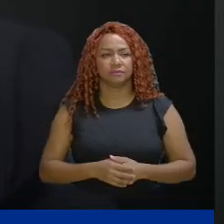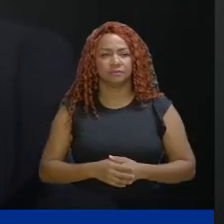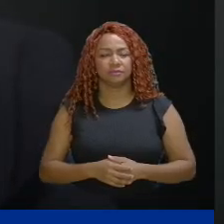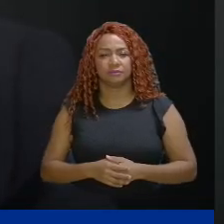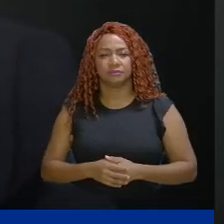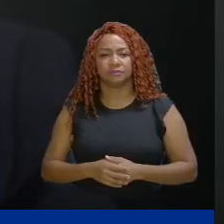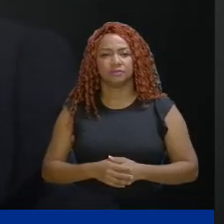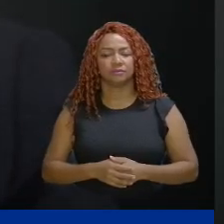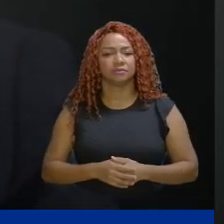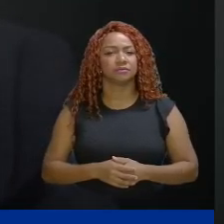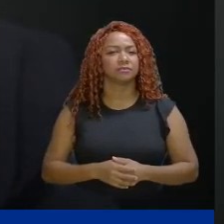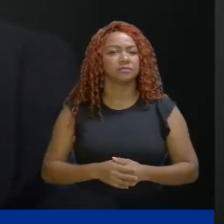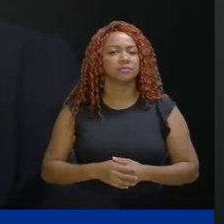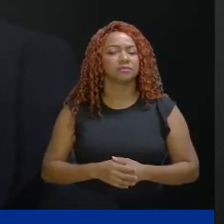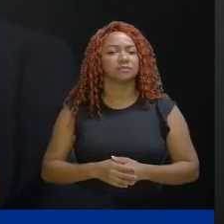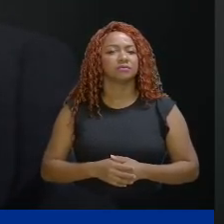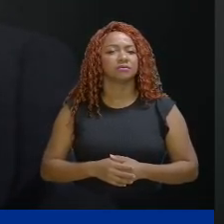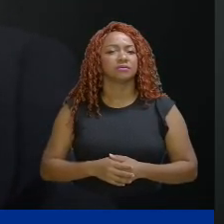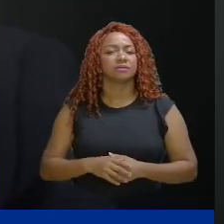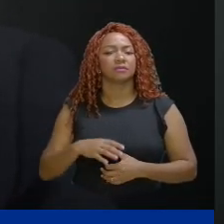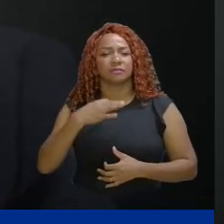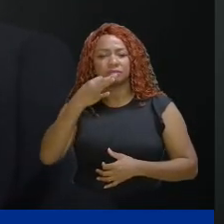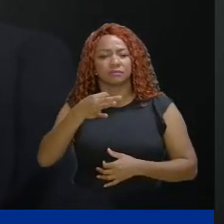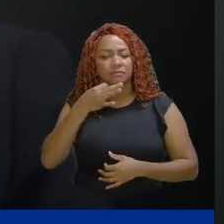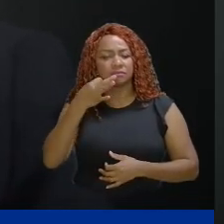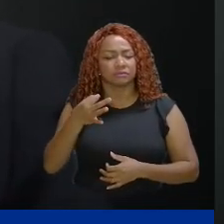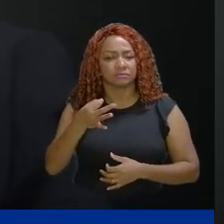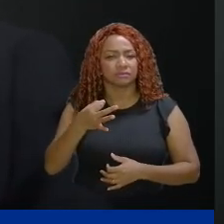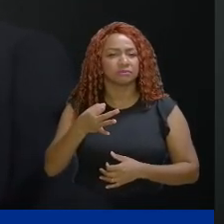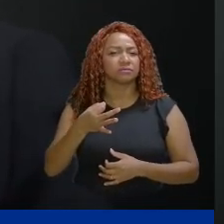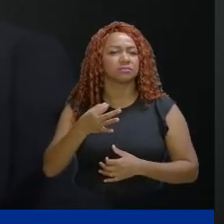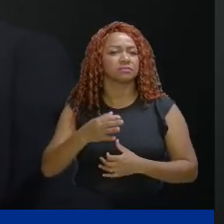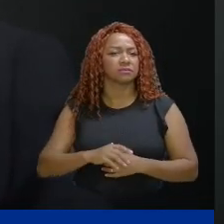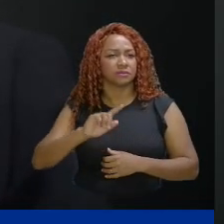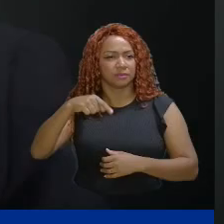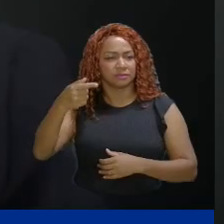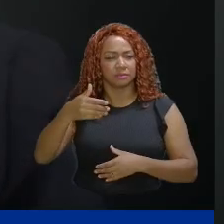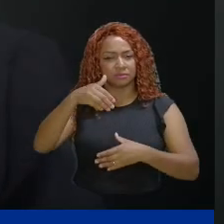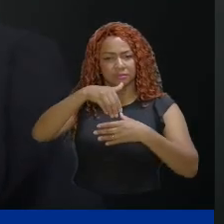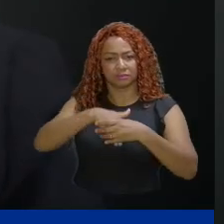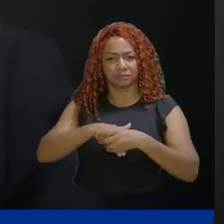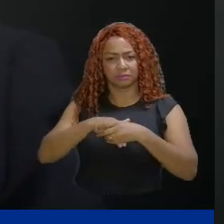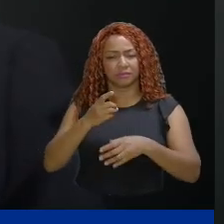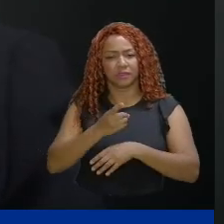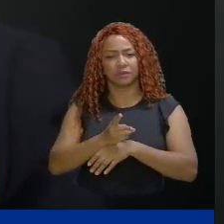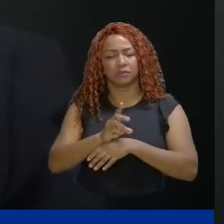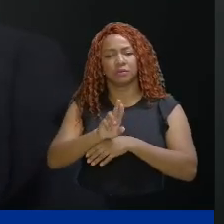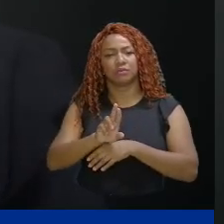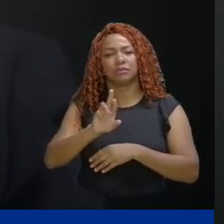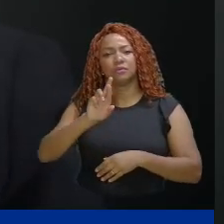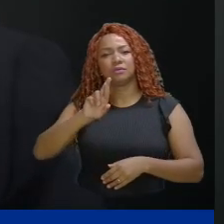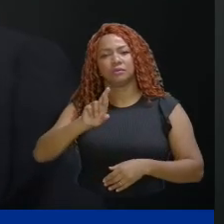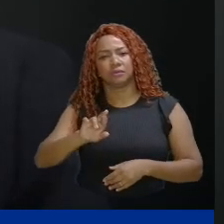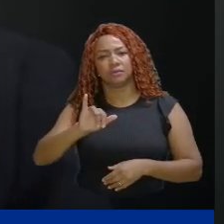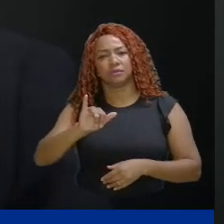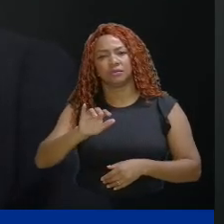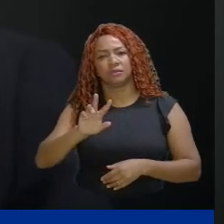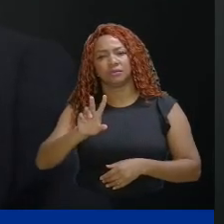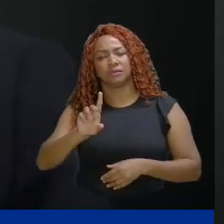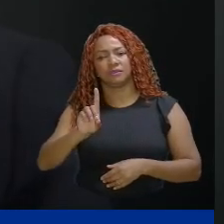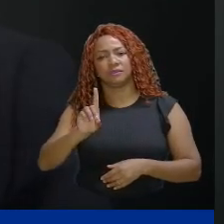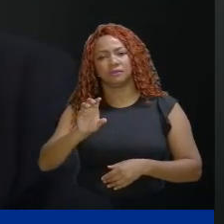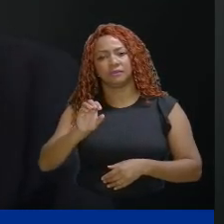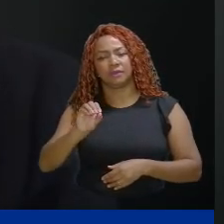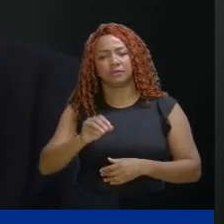votação, seria meu E ambiente virtual, desembargador Carlos Torque. depois do doutor Rivaldo. Eu observo